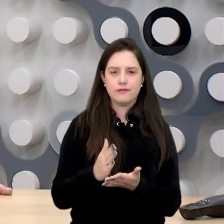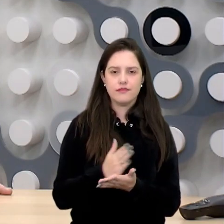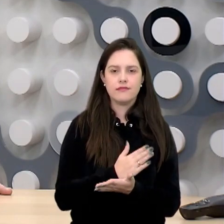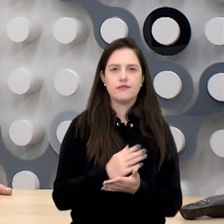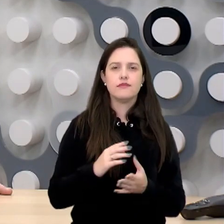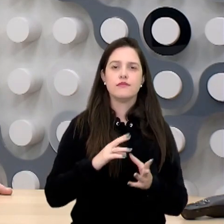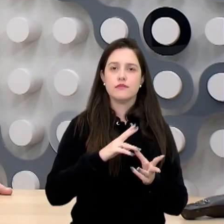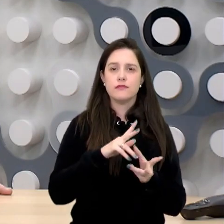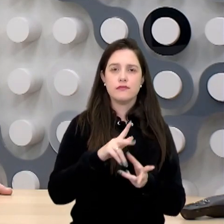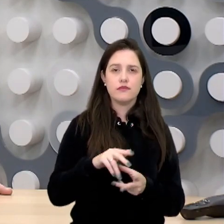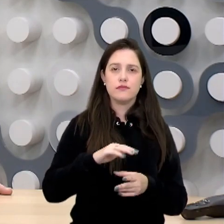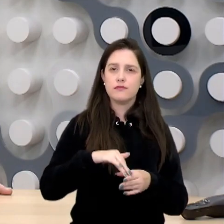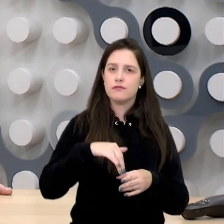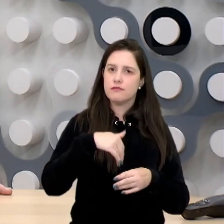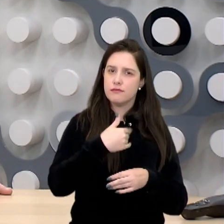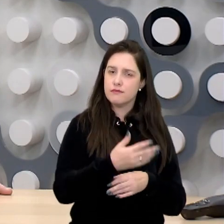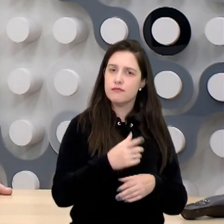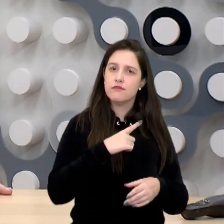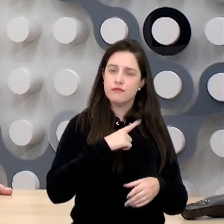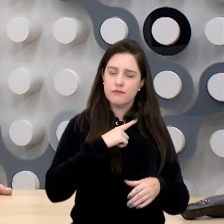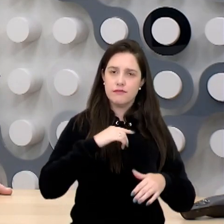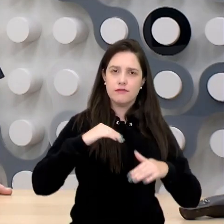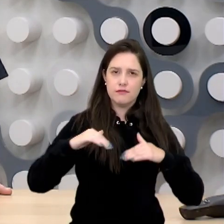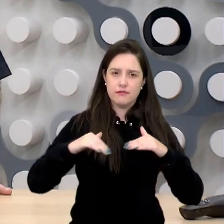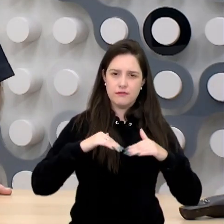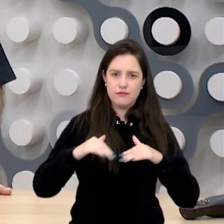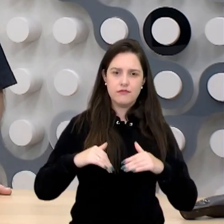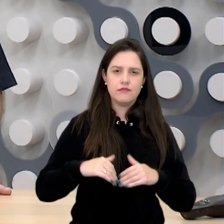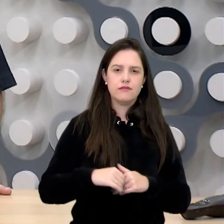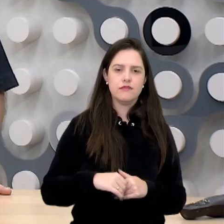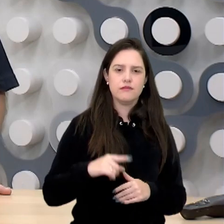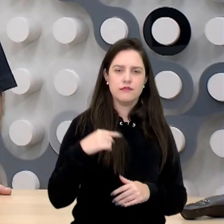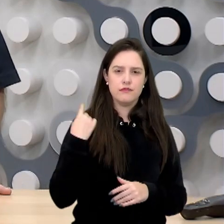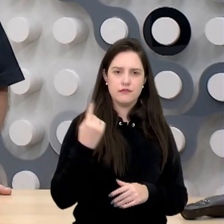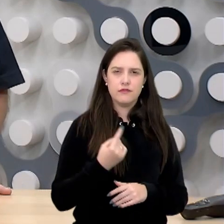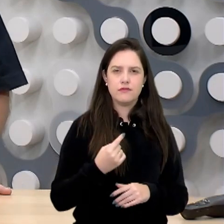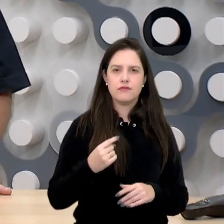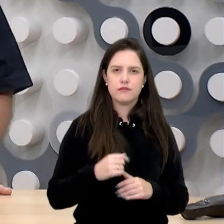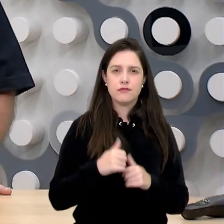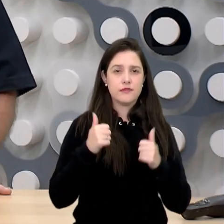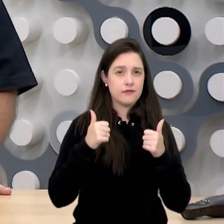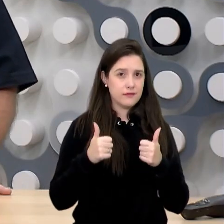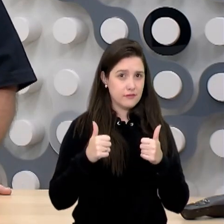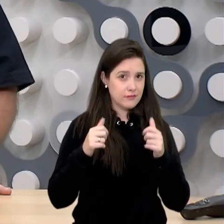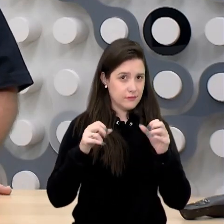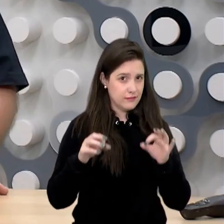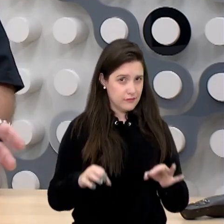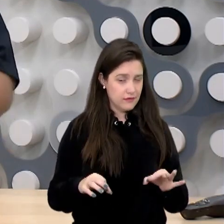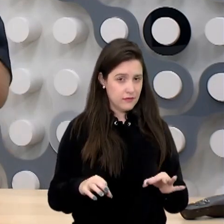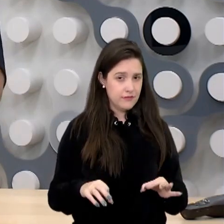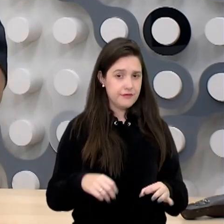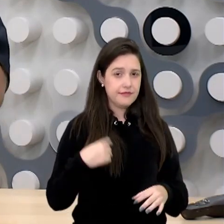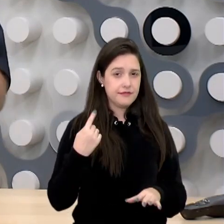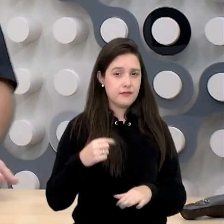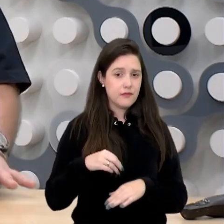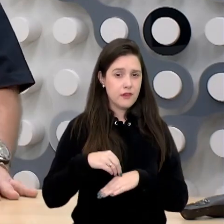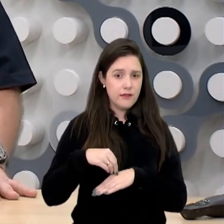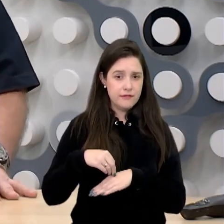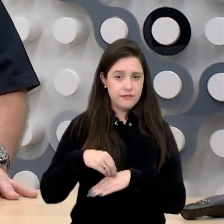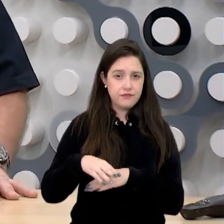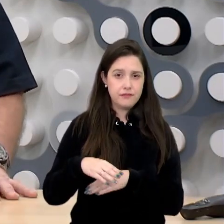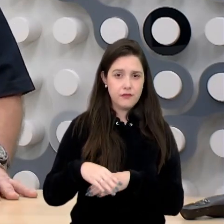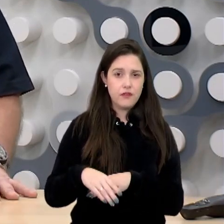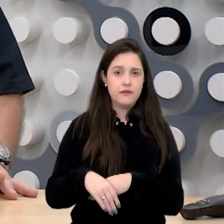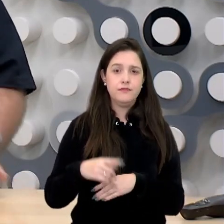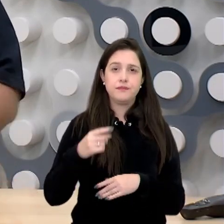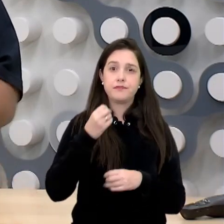do planeta e também o movimento aí dos nossos continentes, tá certo? E aí eu trouxe para vocês, agora